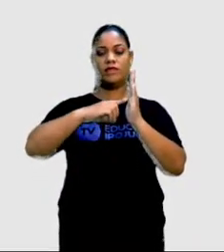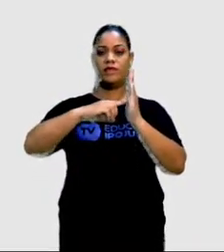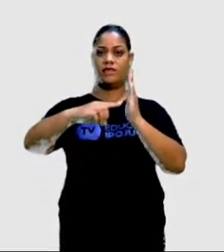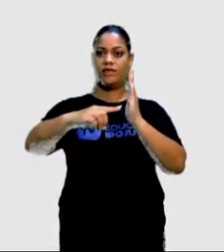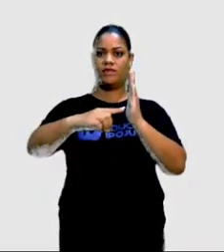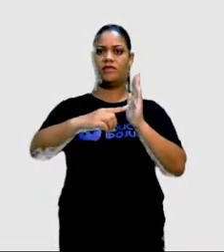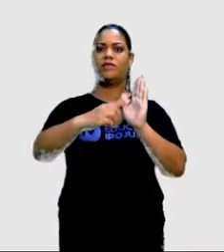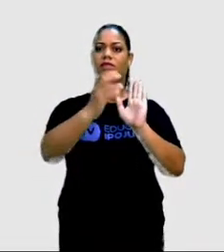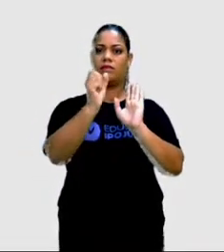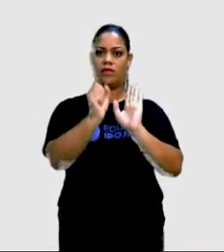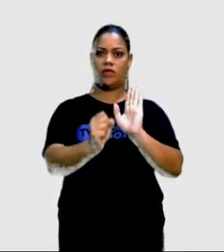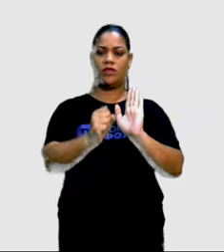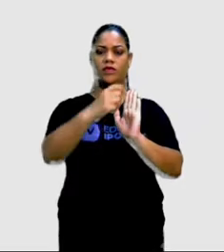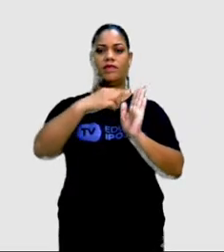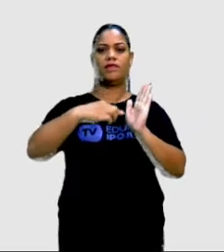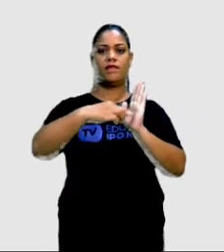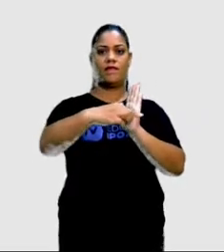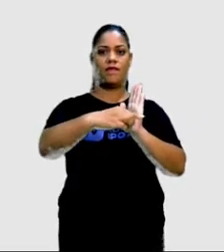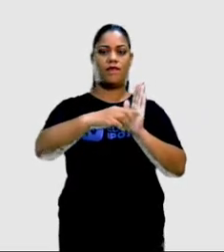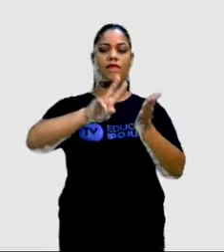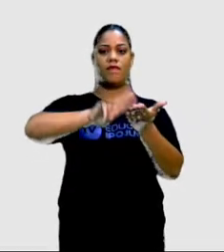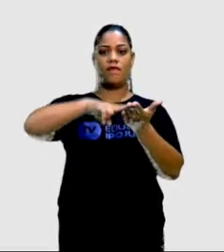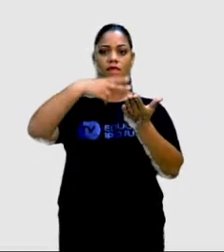ver, o diâmetro é o dobro do raio.